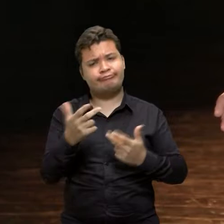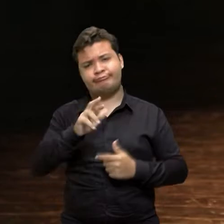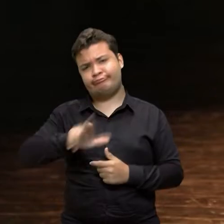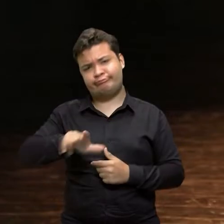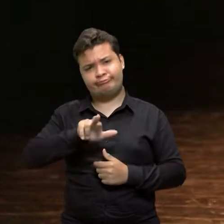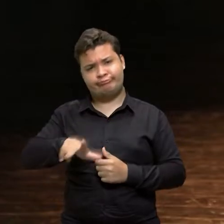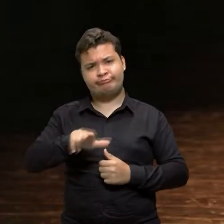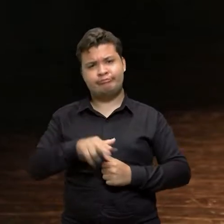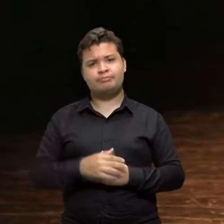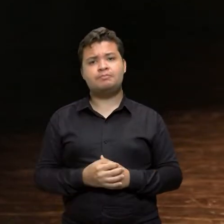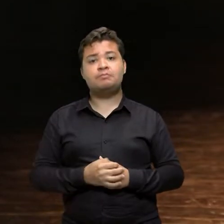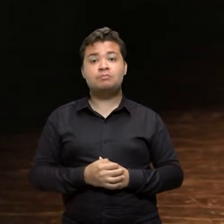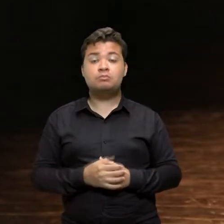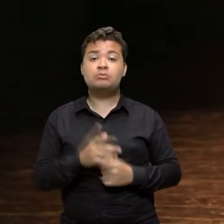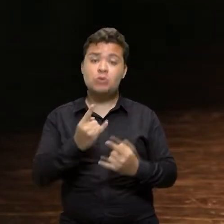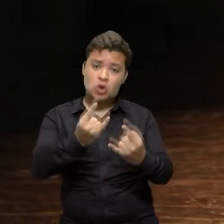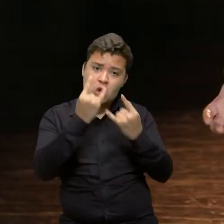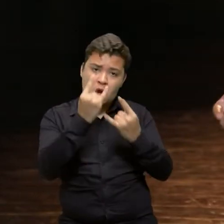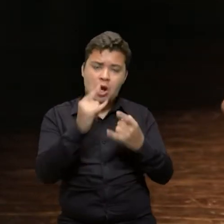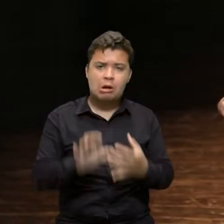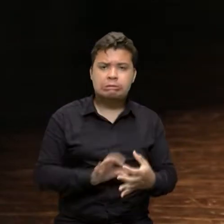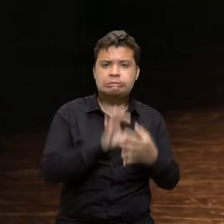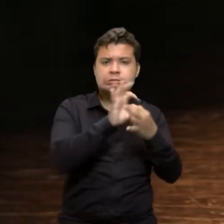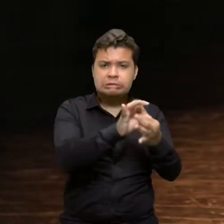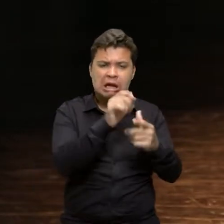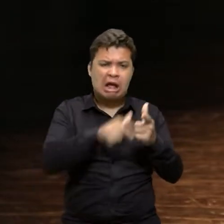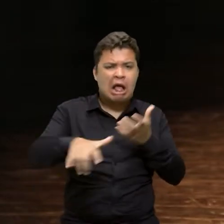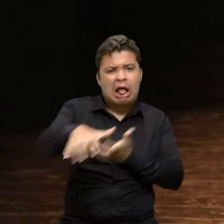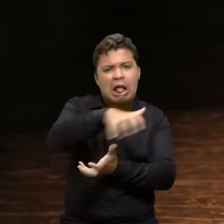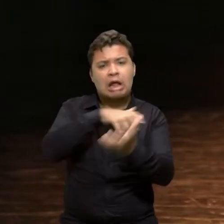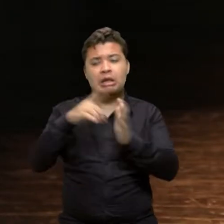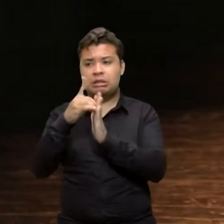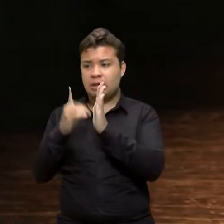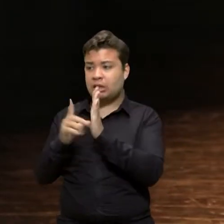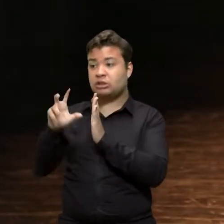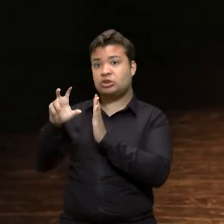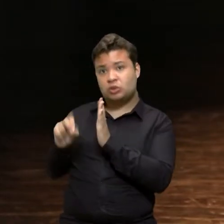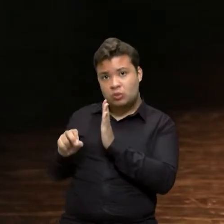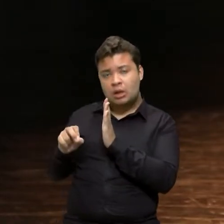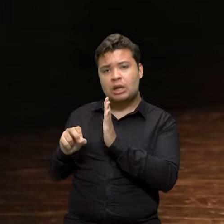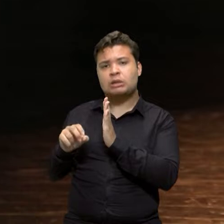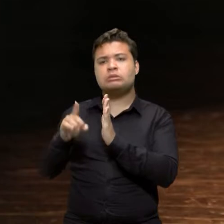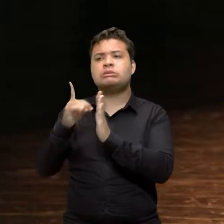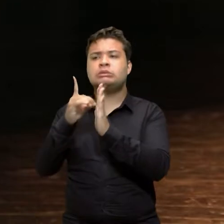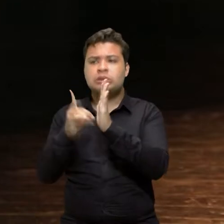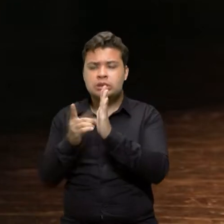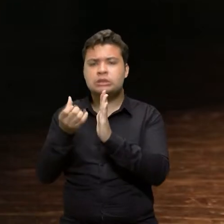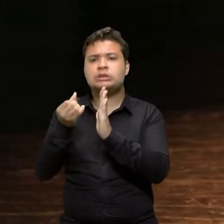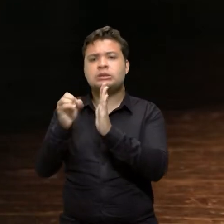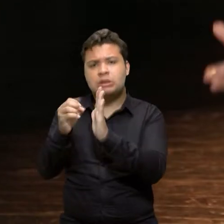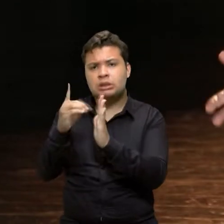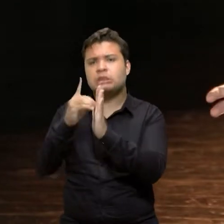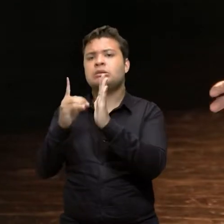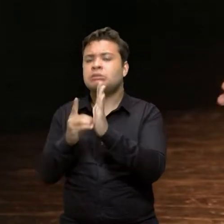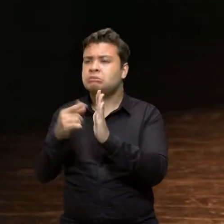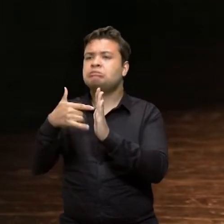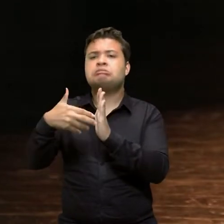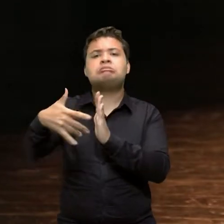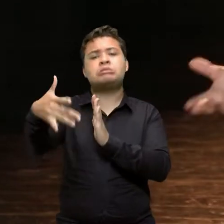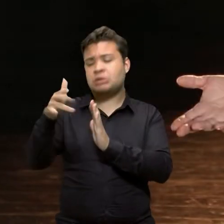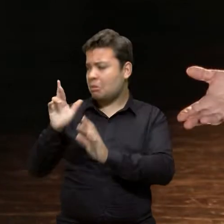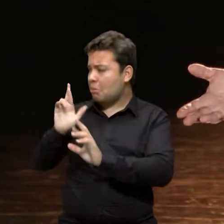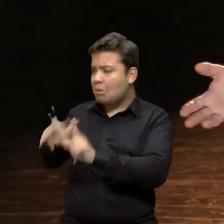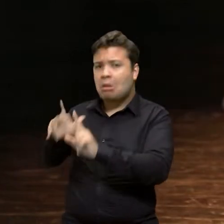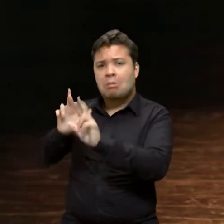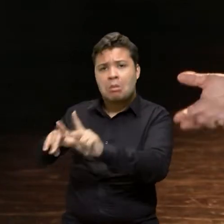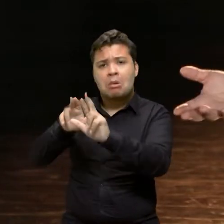mesma forma. Então, os elementos que relacionam o rock com a transgressão na década de 50 são uns, na década de 60 são outros, e aí a